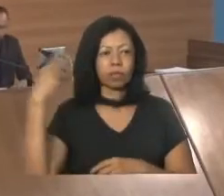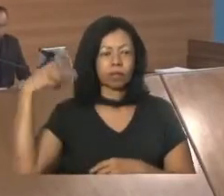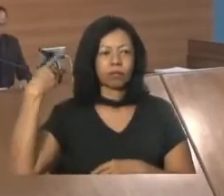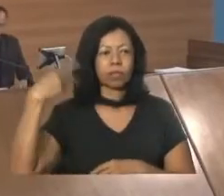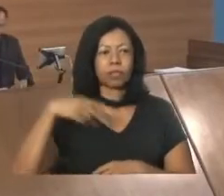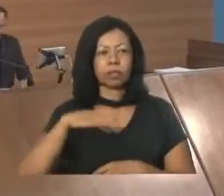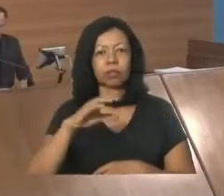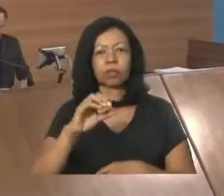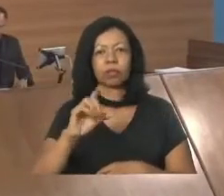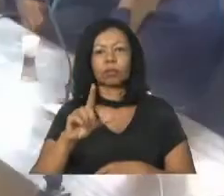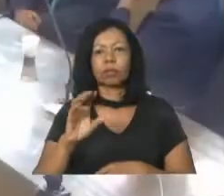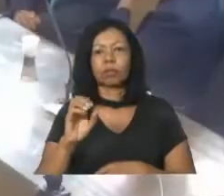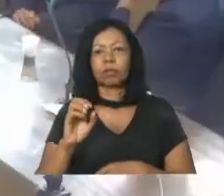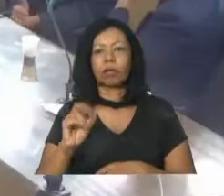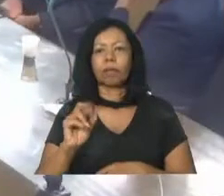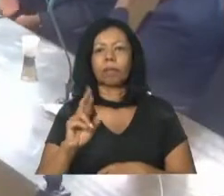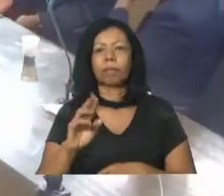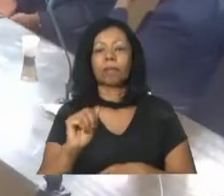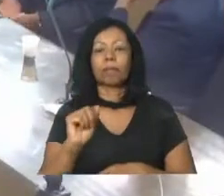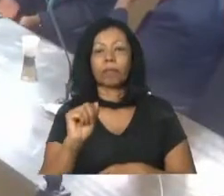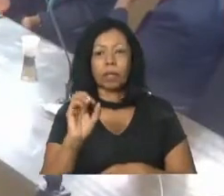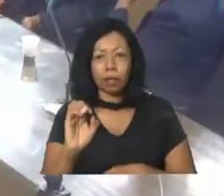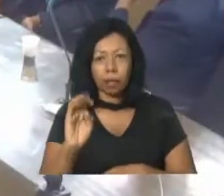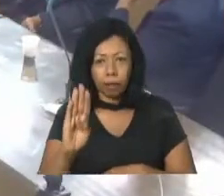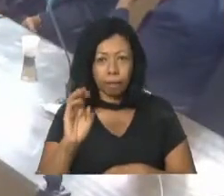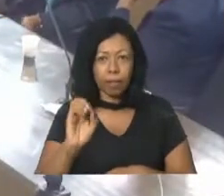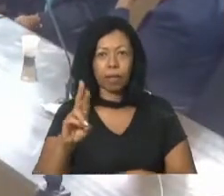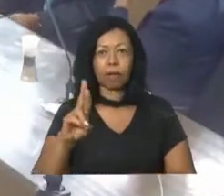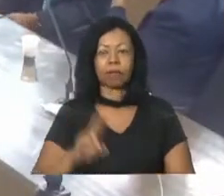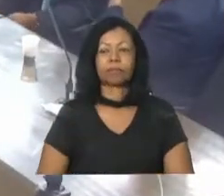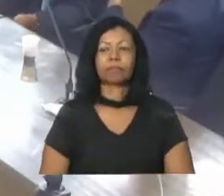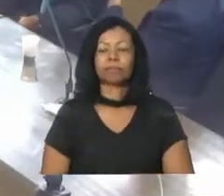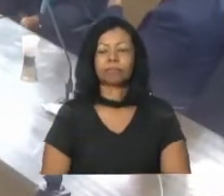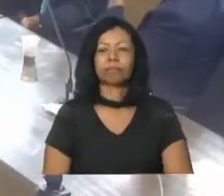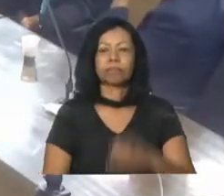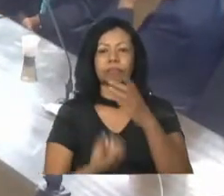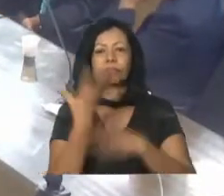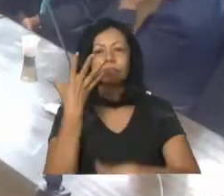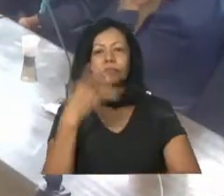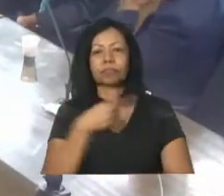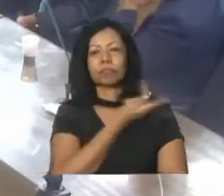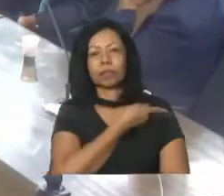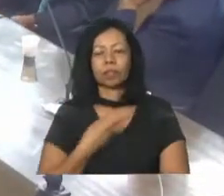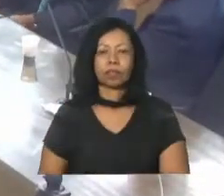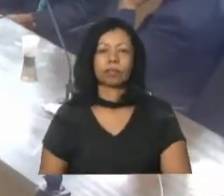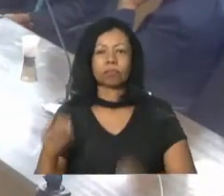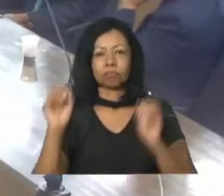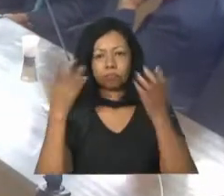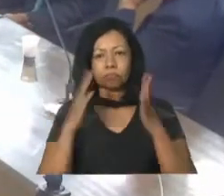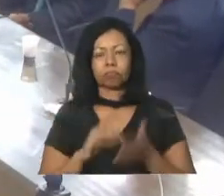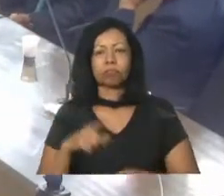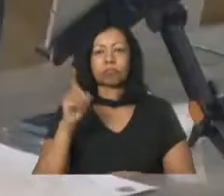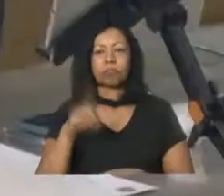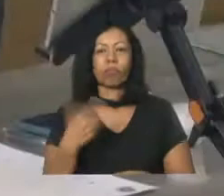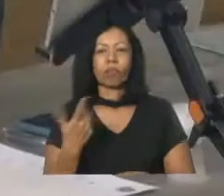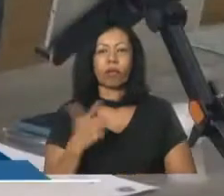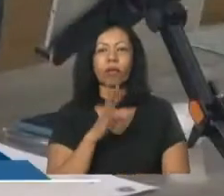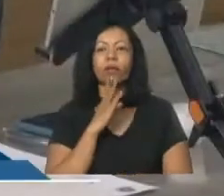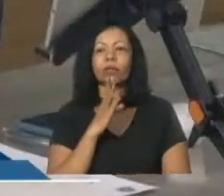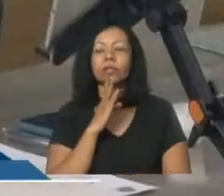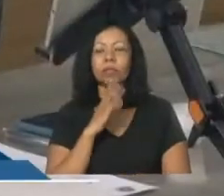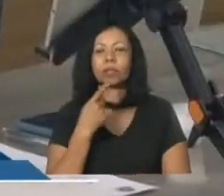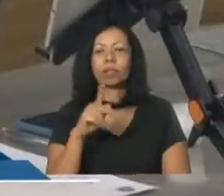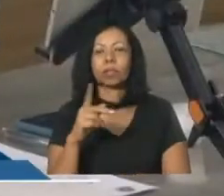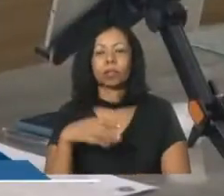A palavra, vereador Kleber do Cavaco, o autor. Senhor presidente, nobres pares, essa moção de aplauso nada mais é que o reconhecimento